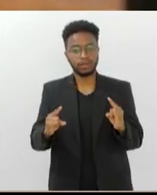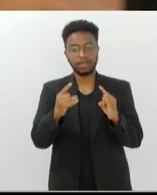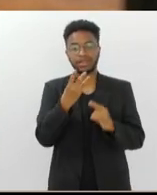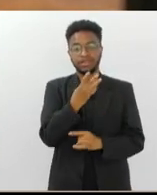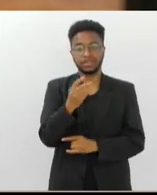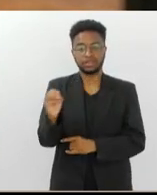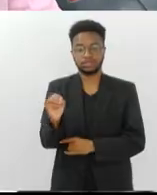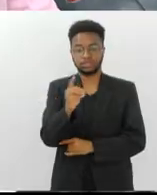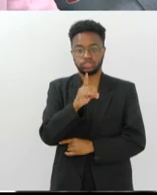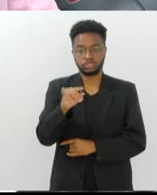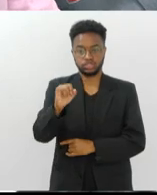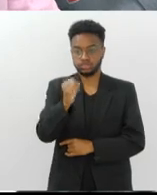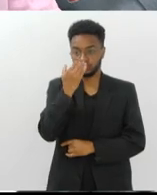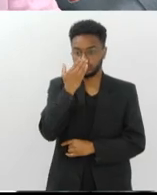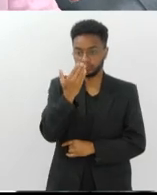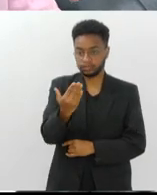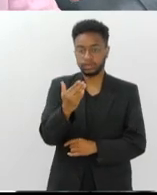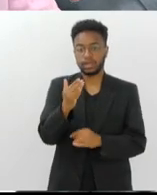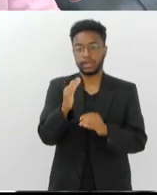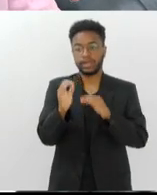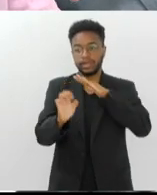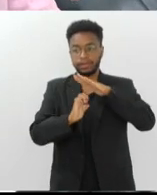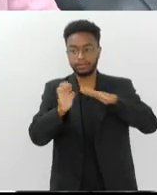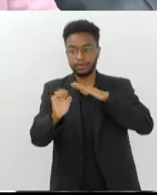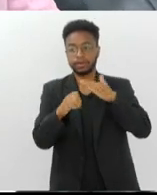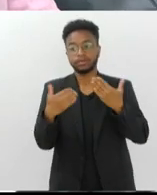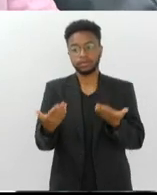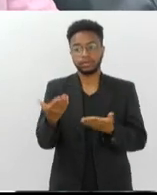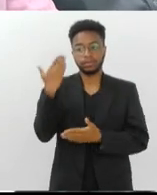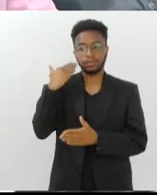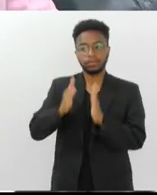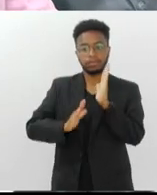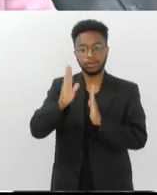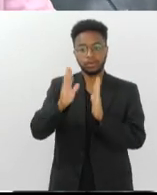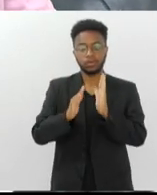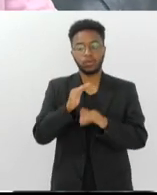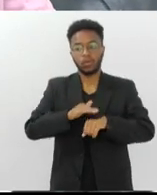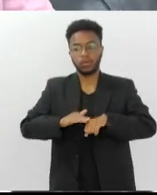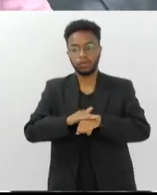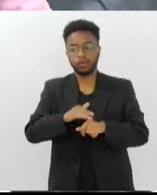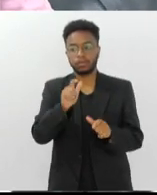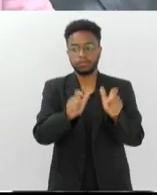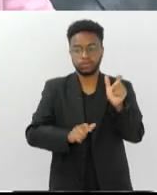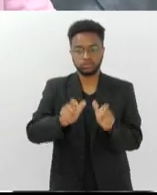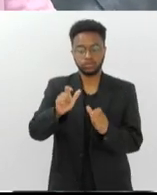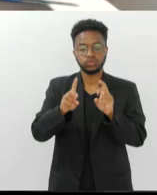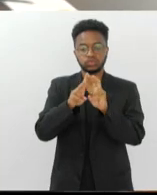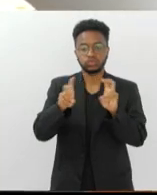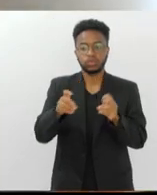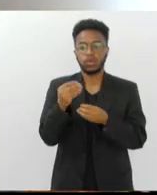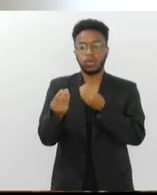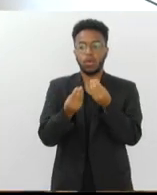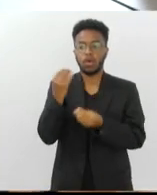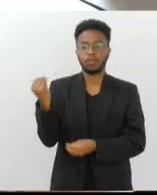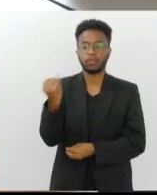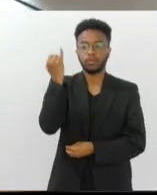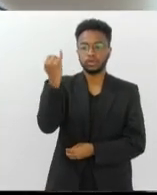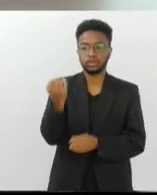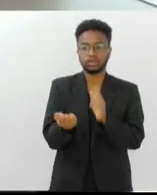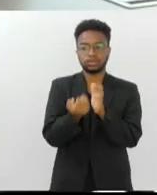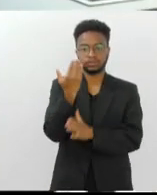300 dias, onde, pelo período, conversava com os trabalhadores da importância de fundar o